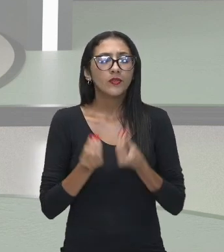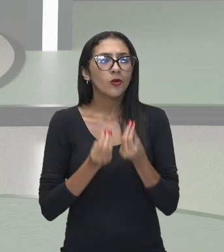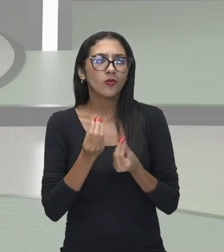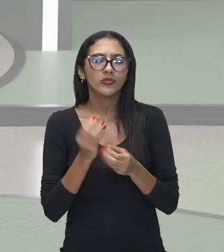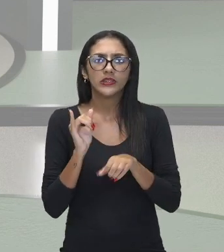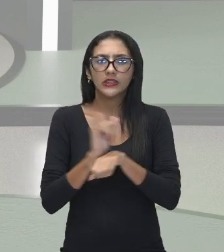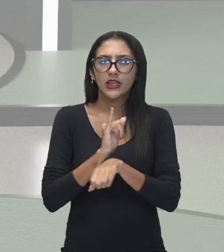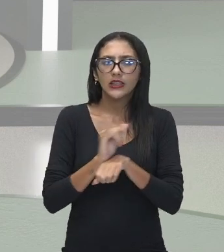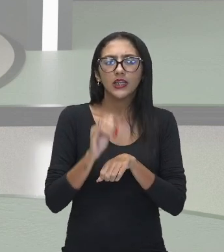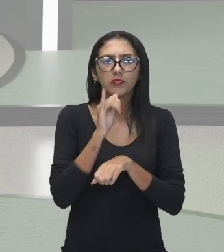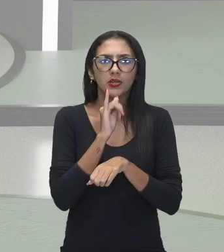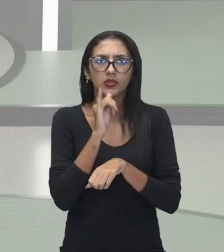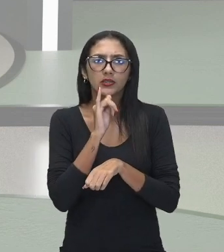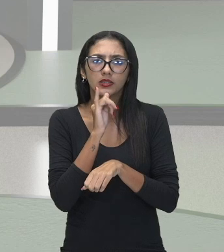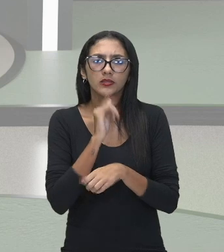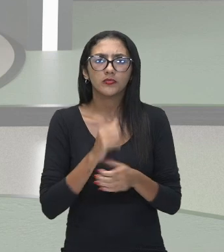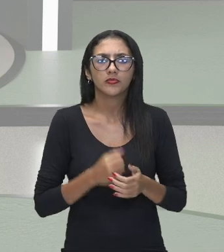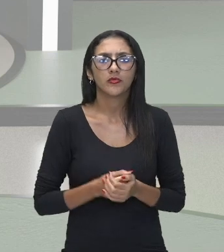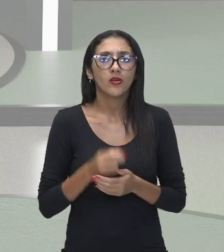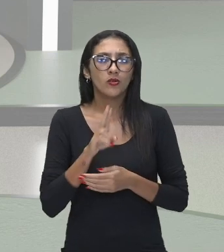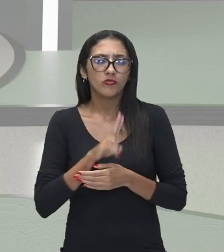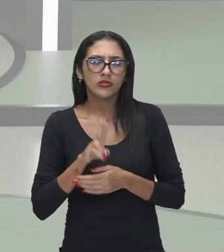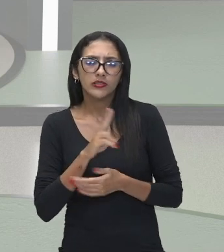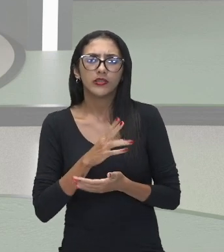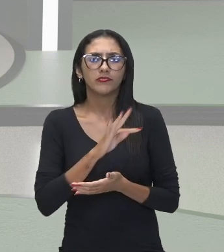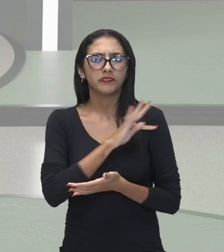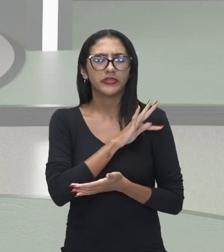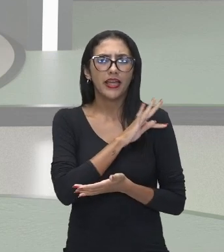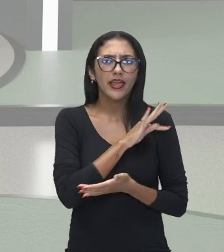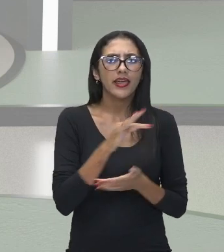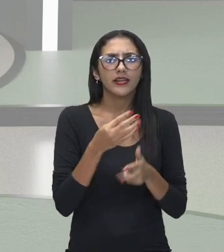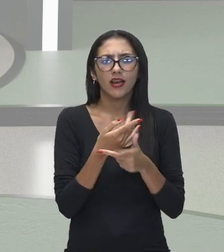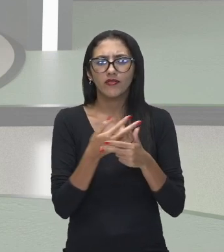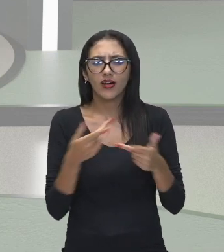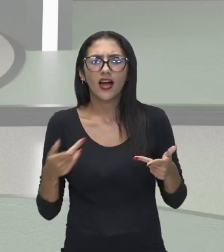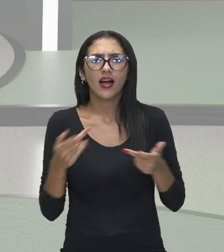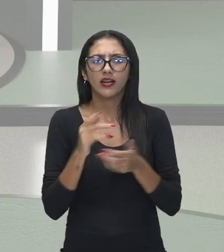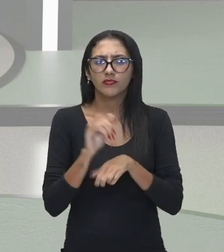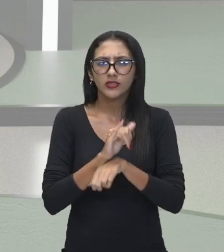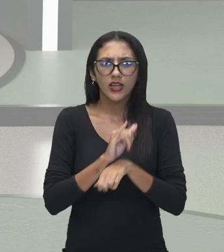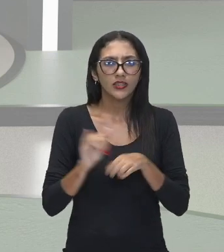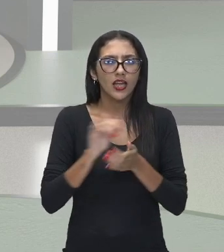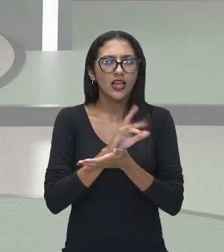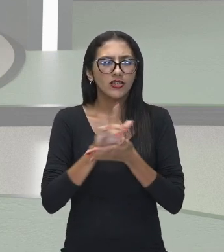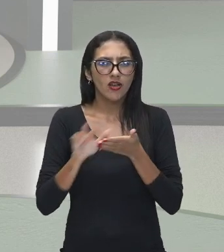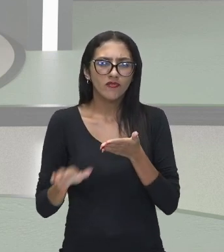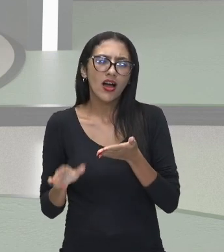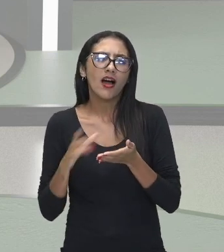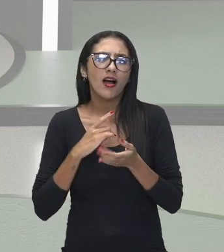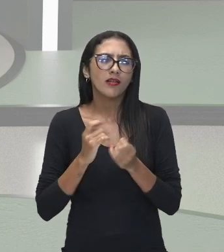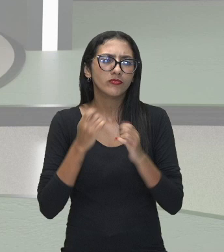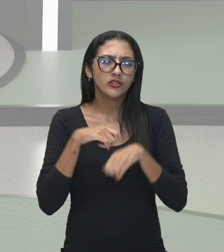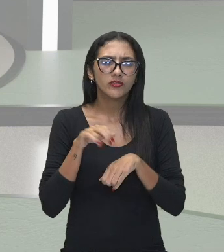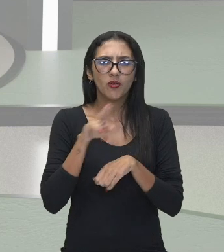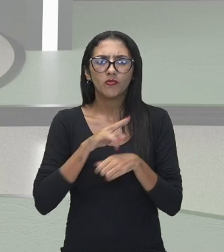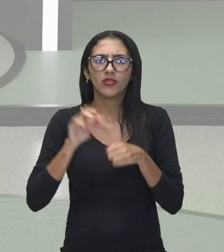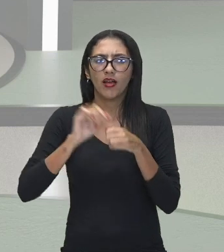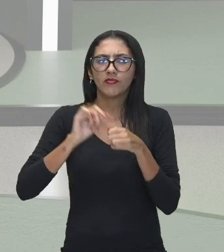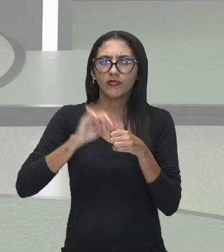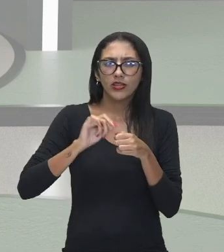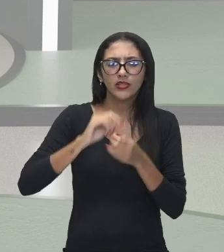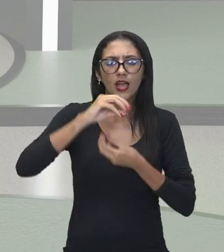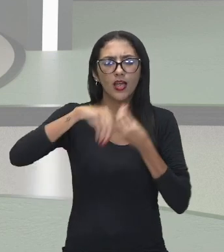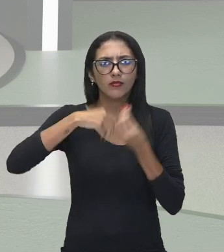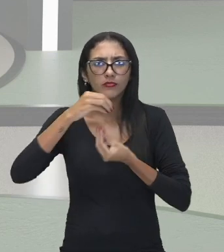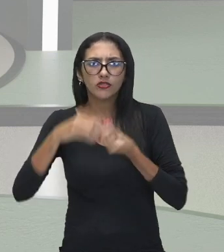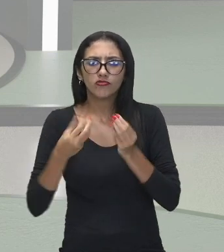de pressagem, a frio, ou então de diferentes tipos de destilação, que consiste em aquecer, achar ali o ponto